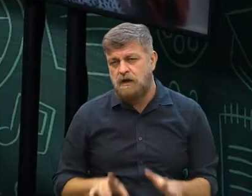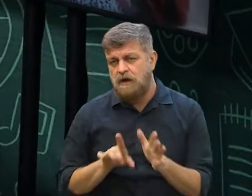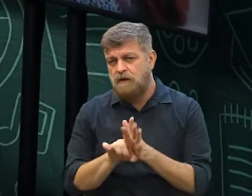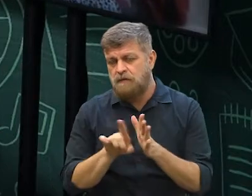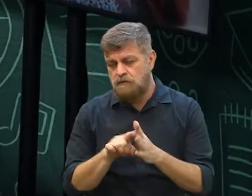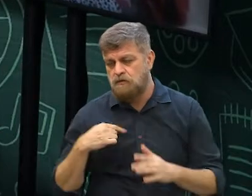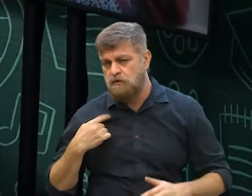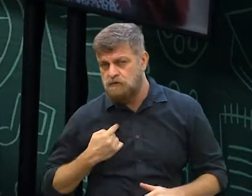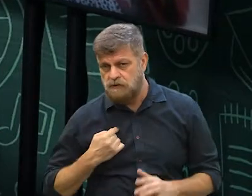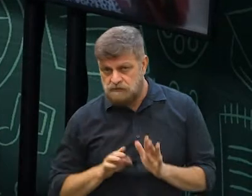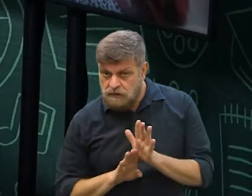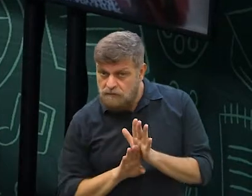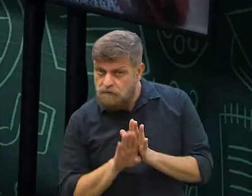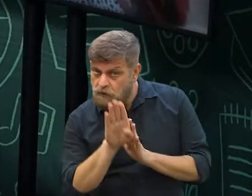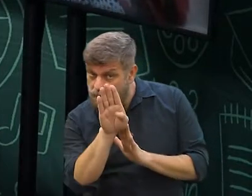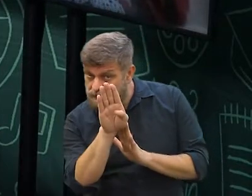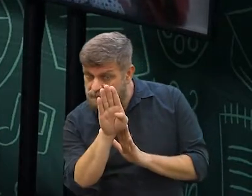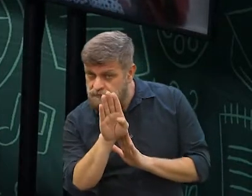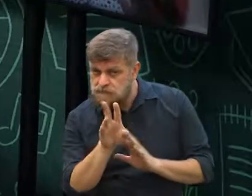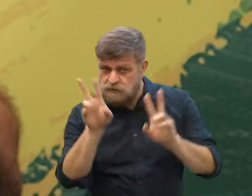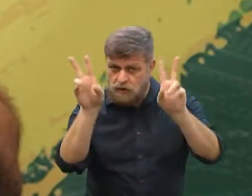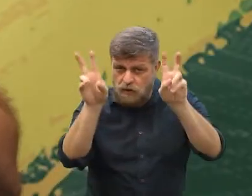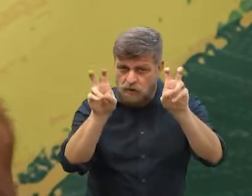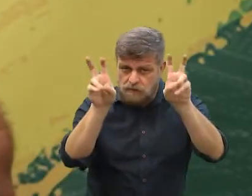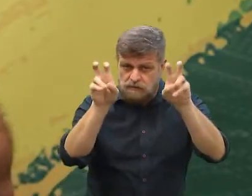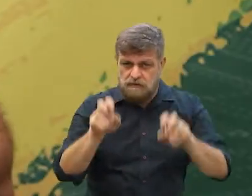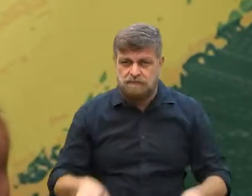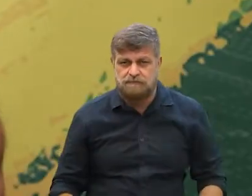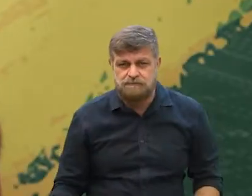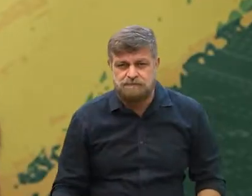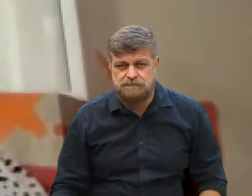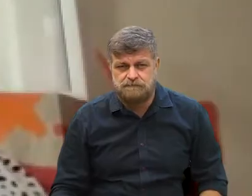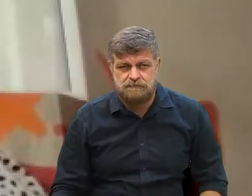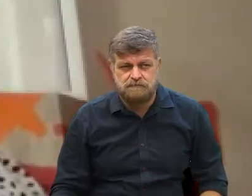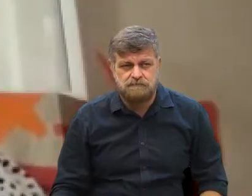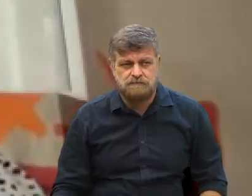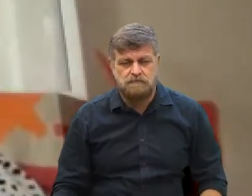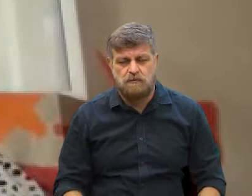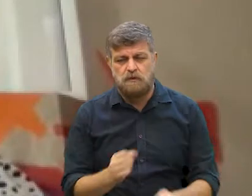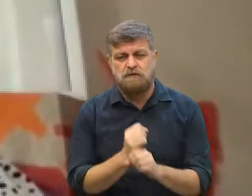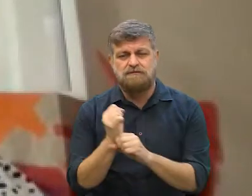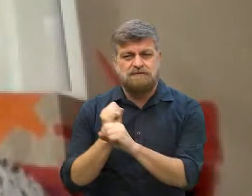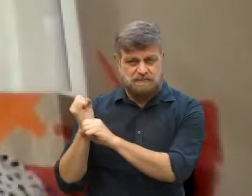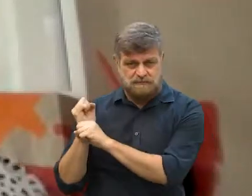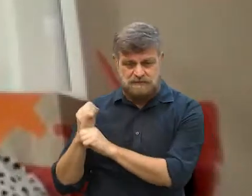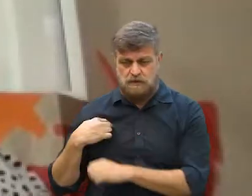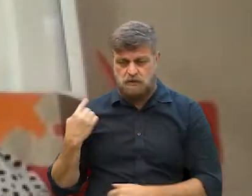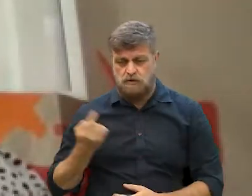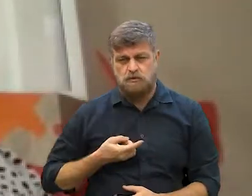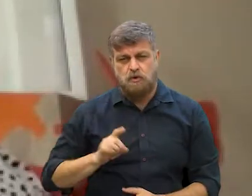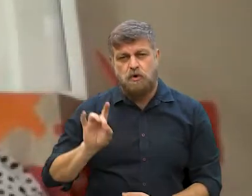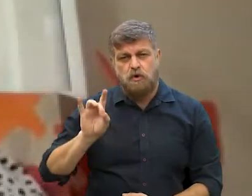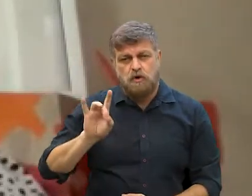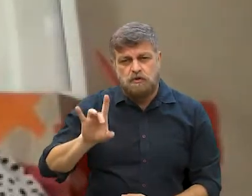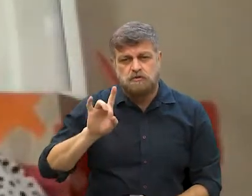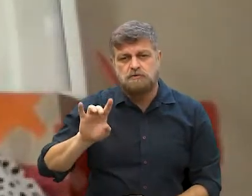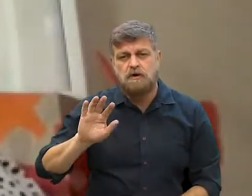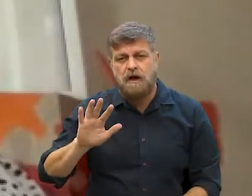ponto que que nós evoluímos nessa questão de internos nos últimos anos das